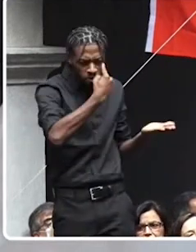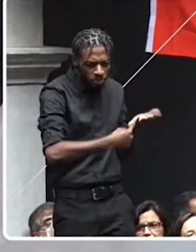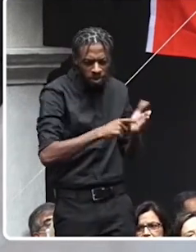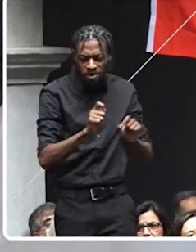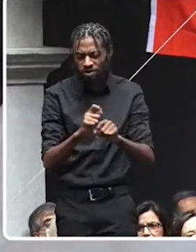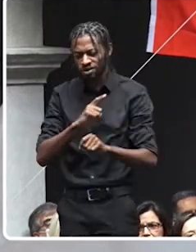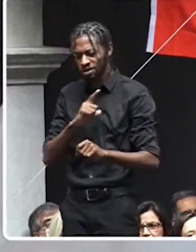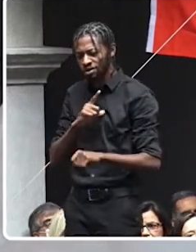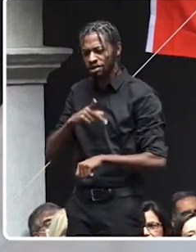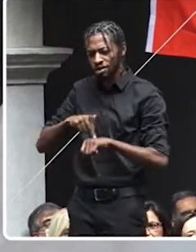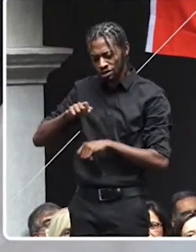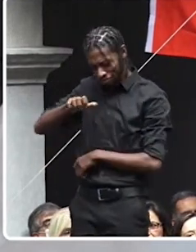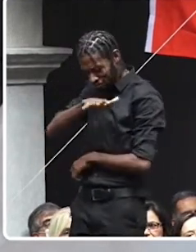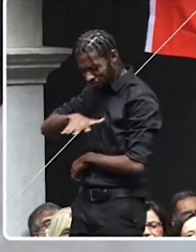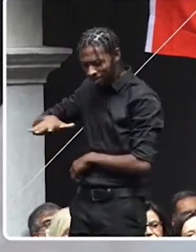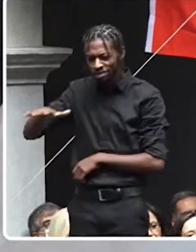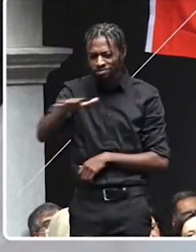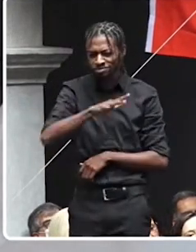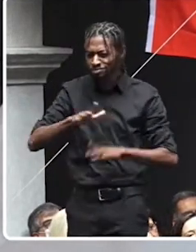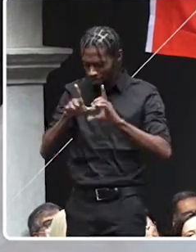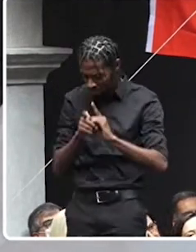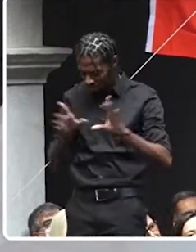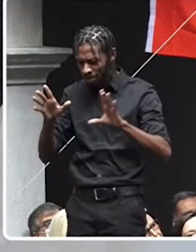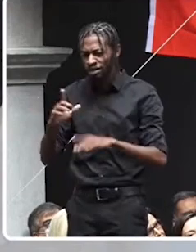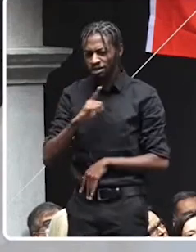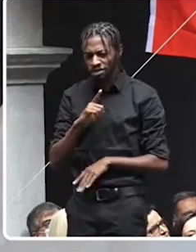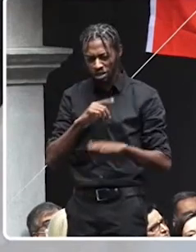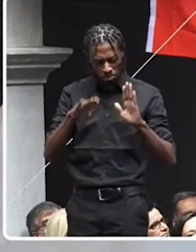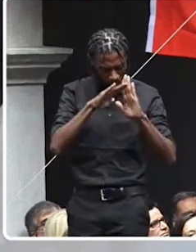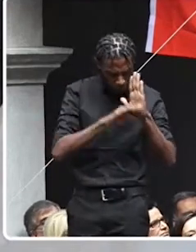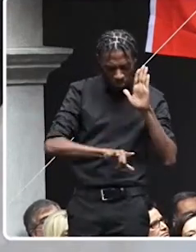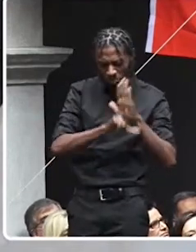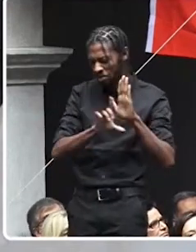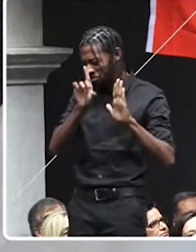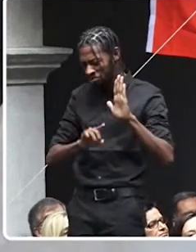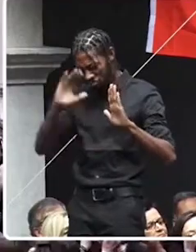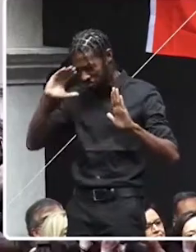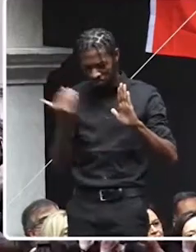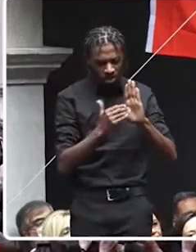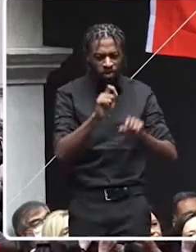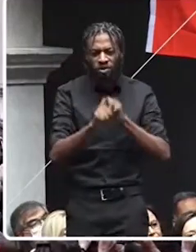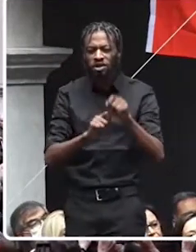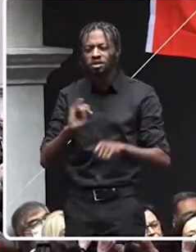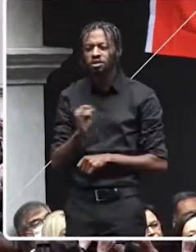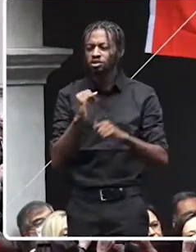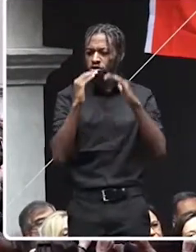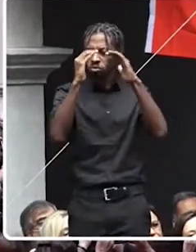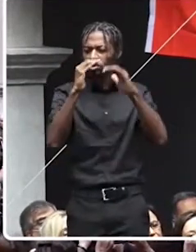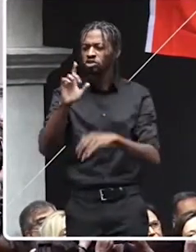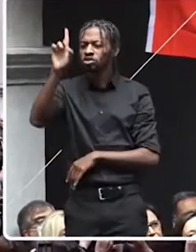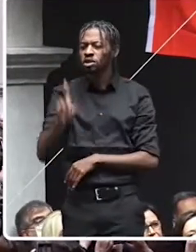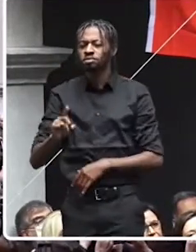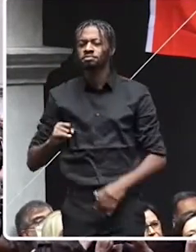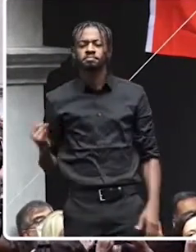Estado Democrático de Direito com a prevalência do respeito aos direitos